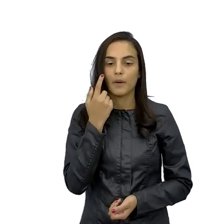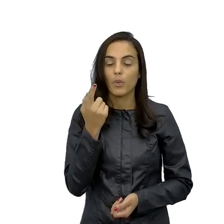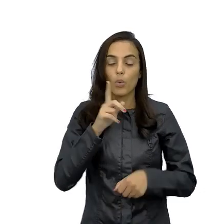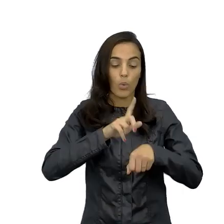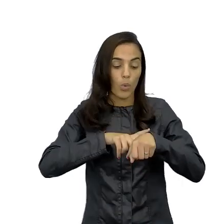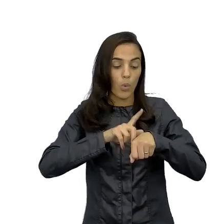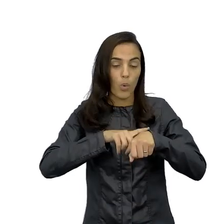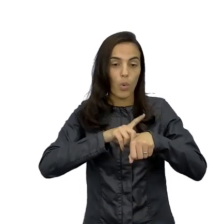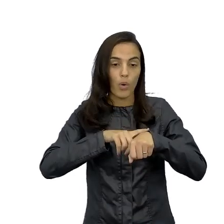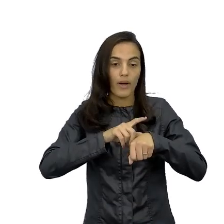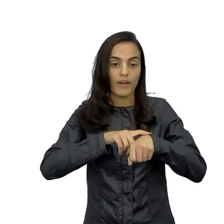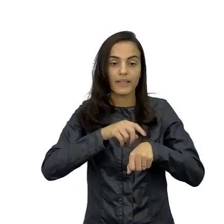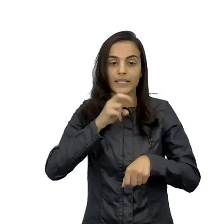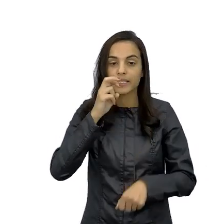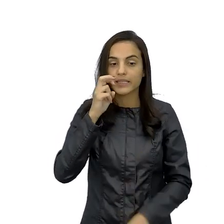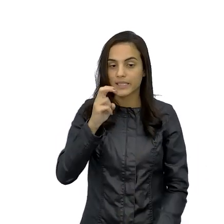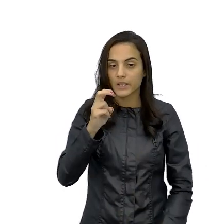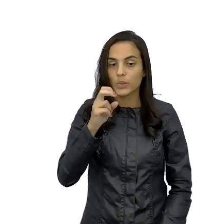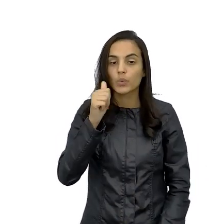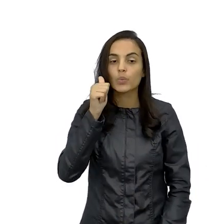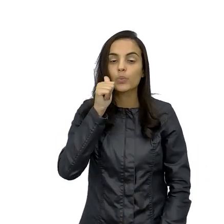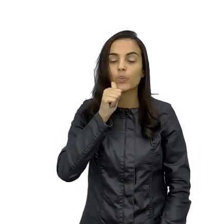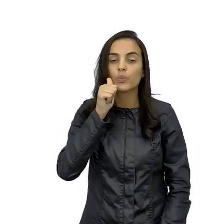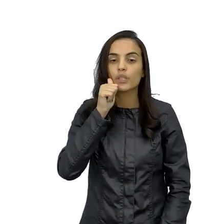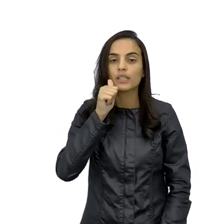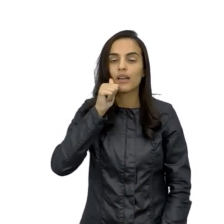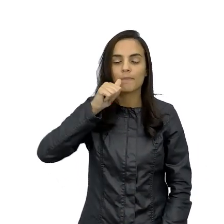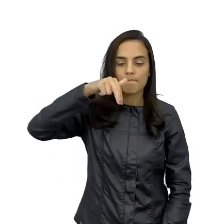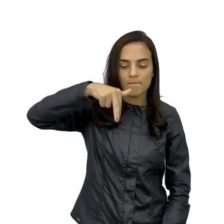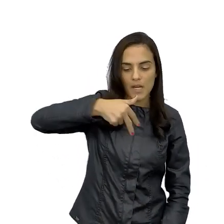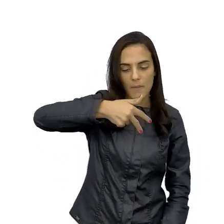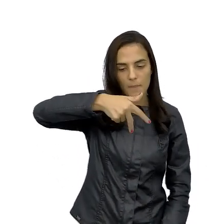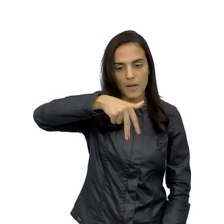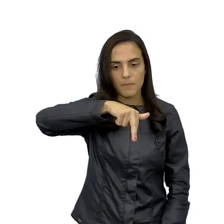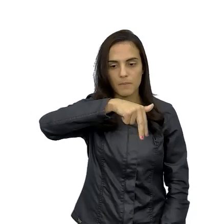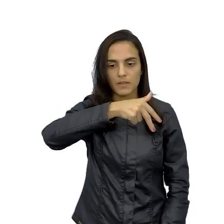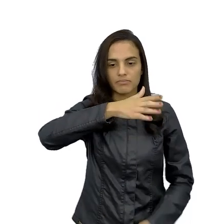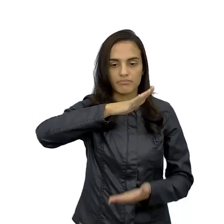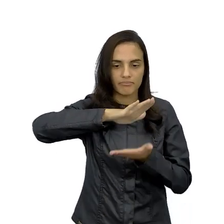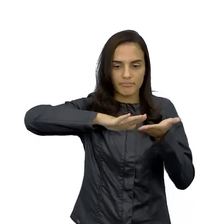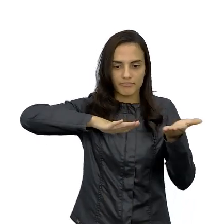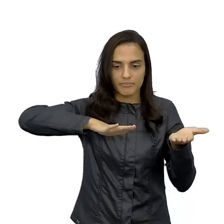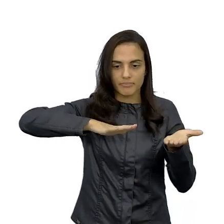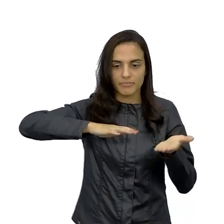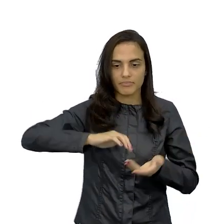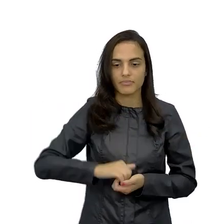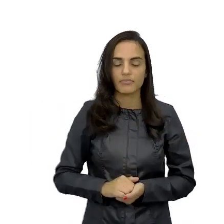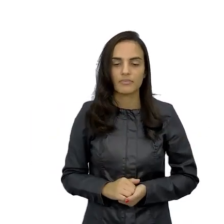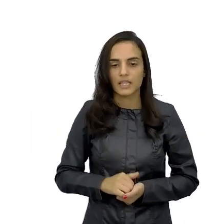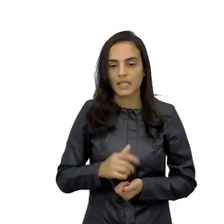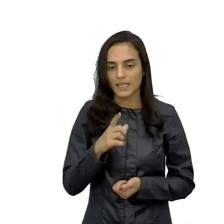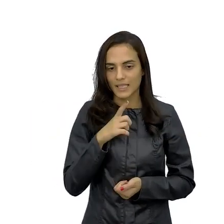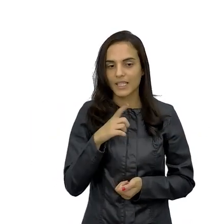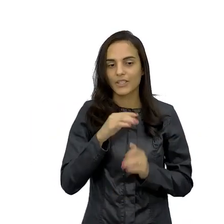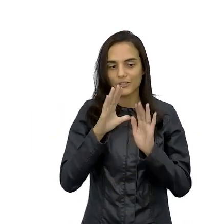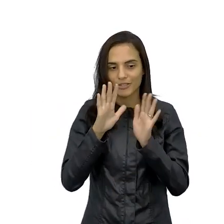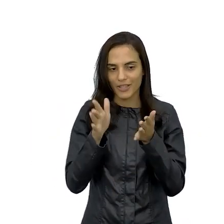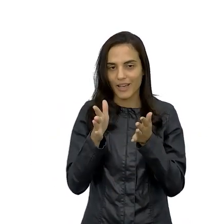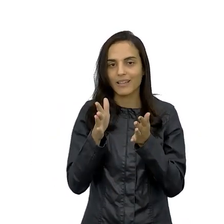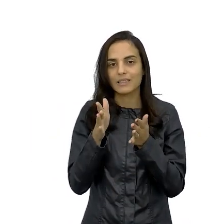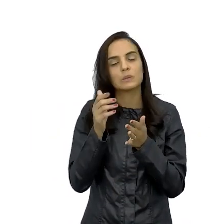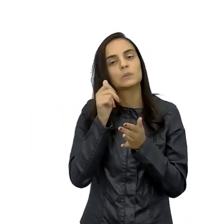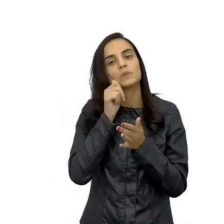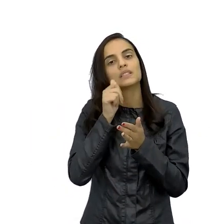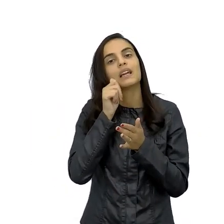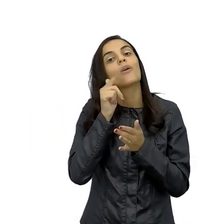horário em que 5 mulheres saíram para caminhar. Olha que coisa boa, né? Aqui já tem as mulheres conseguindo